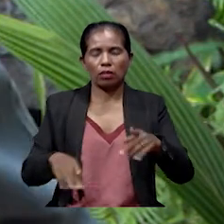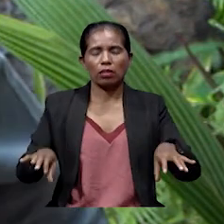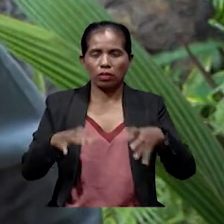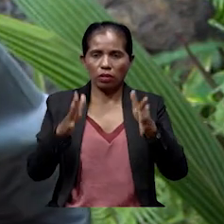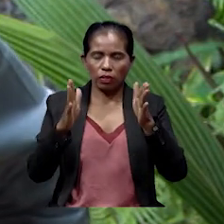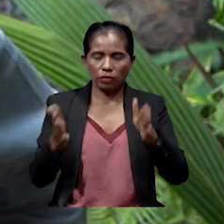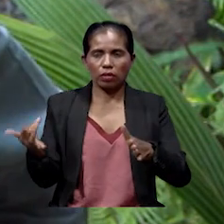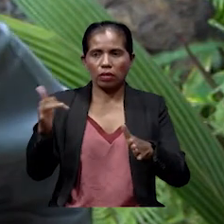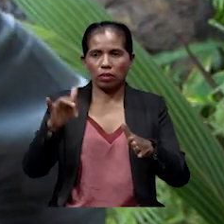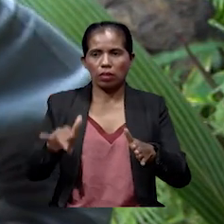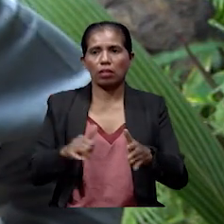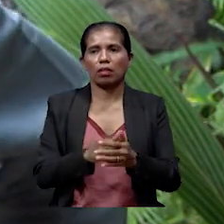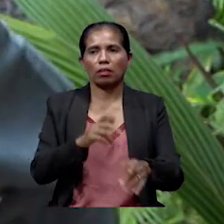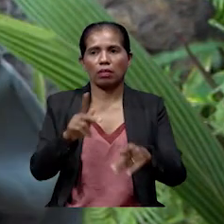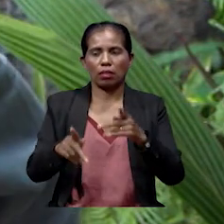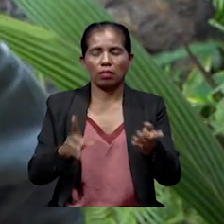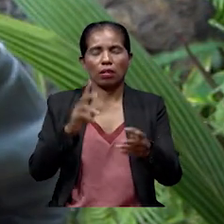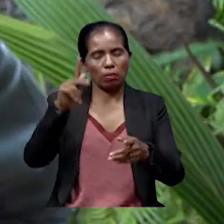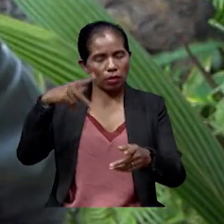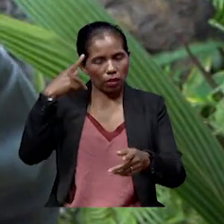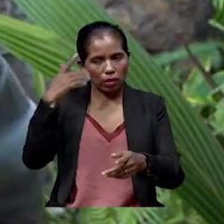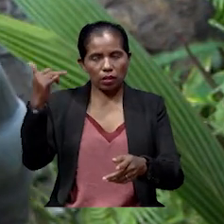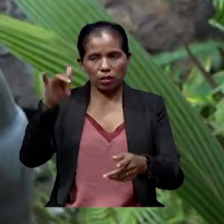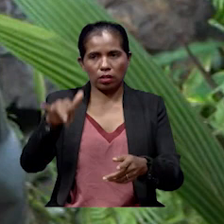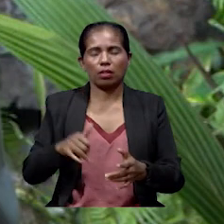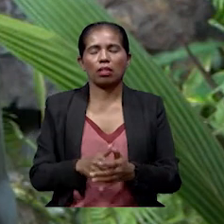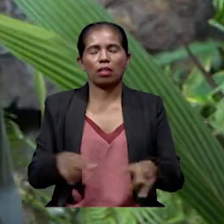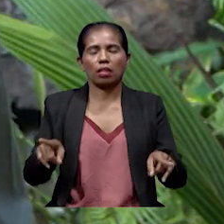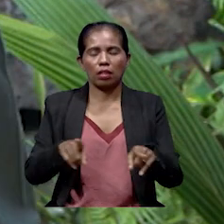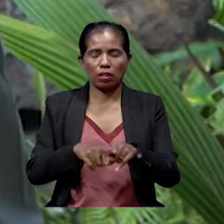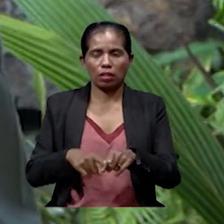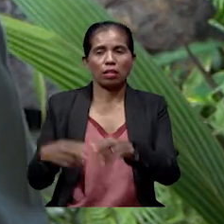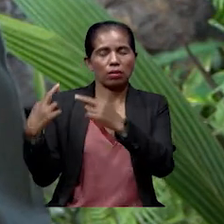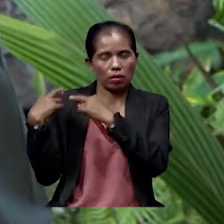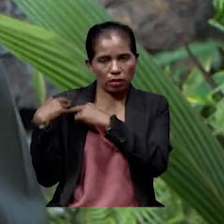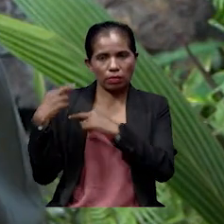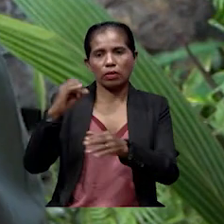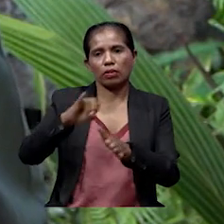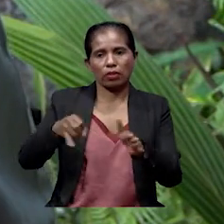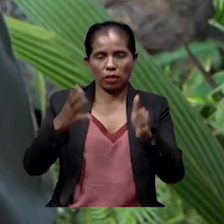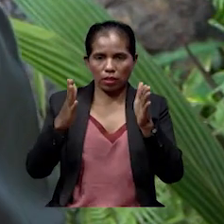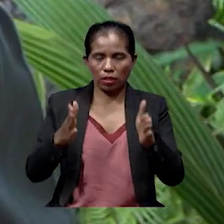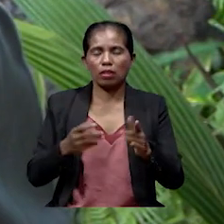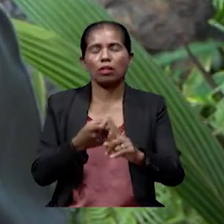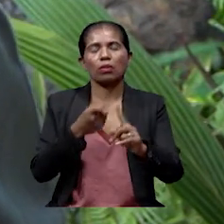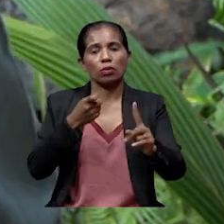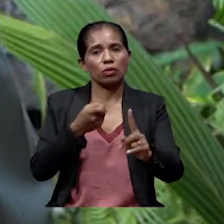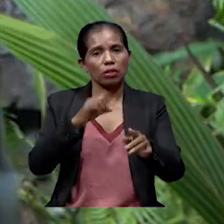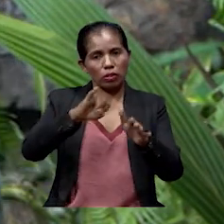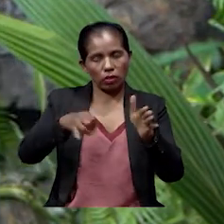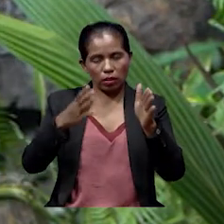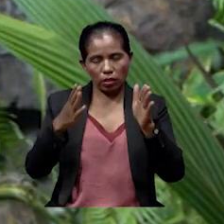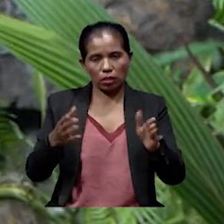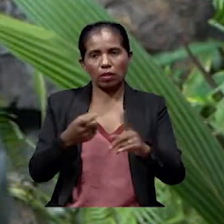trabalhador, cientista sira, político sira, né maknar jornalista reunião. Liu-se jornalismo,